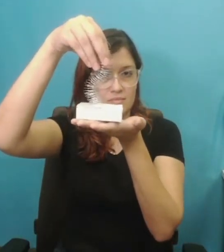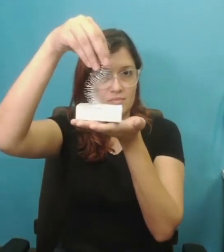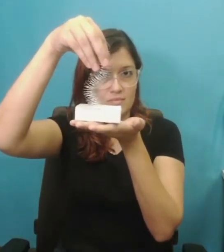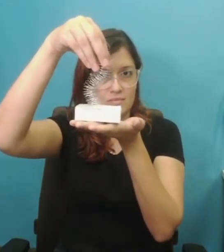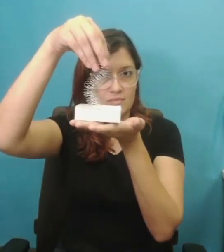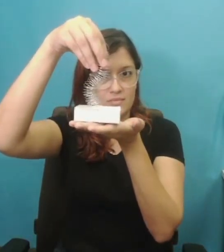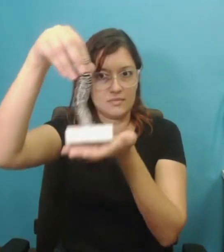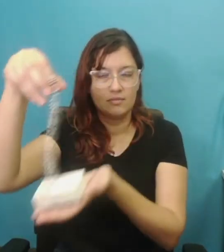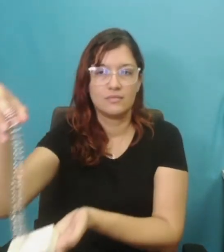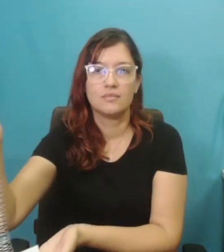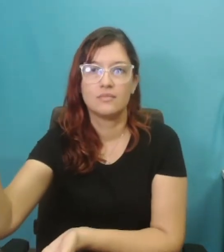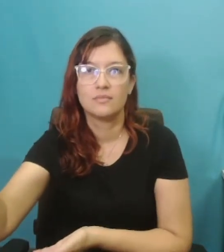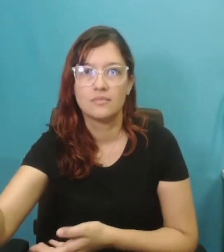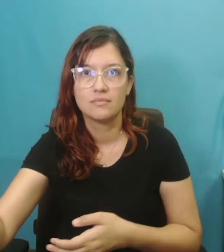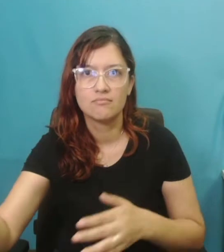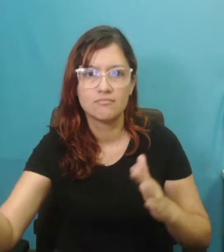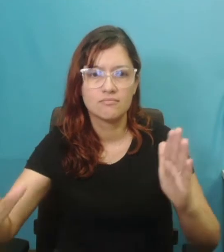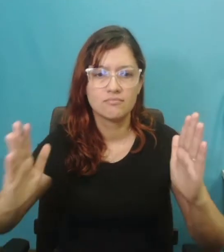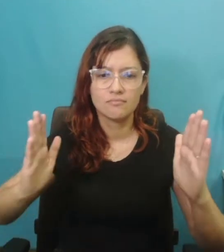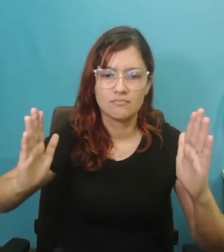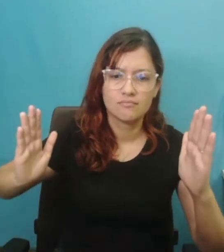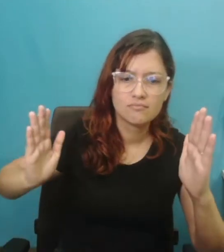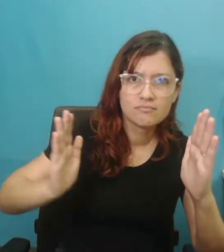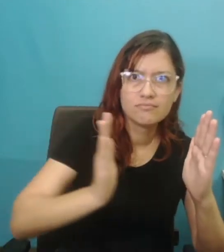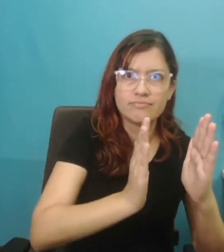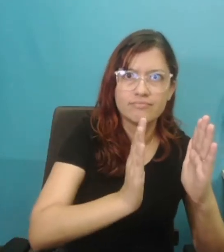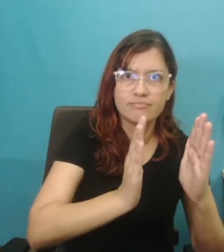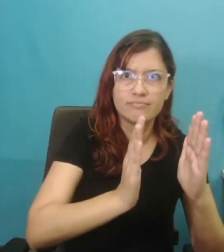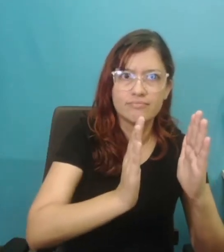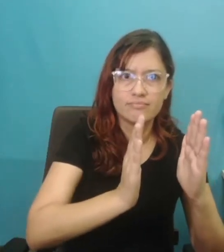na horizontal ou assim na vertical.